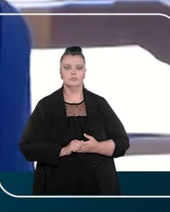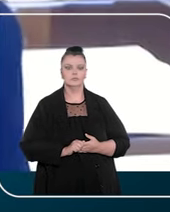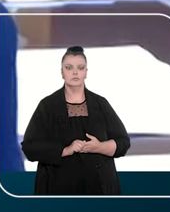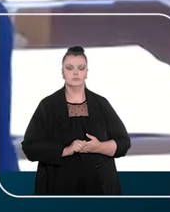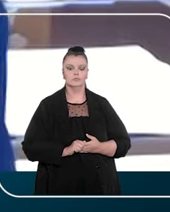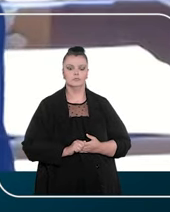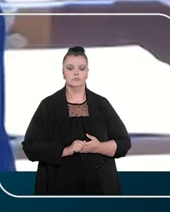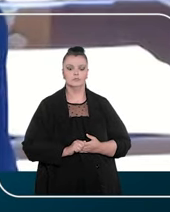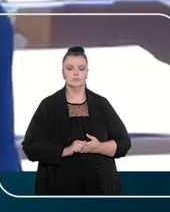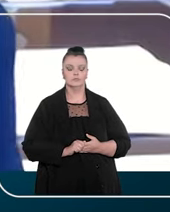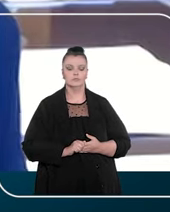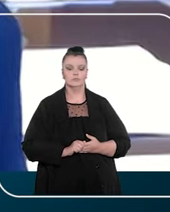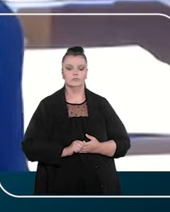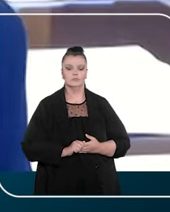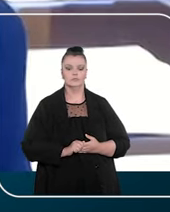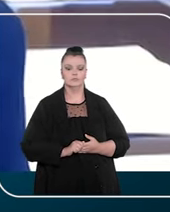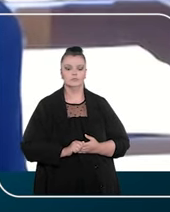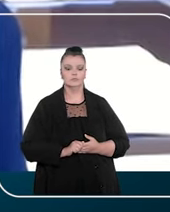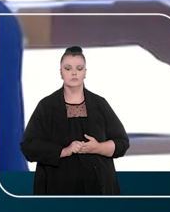Agregar a isto,